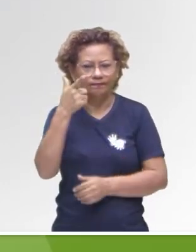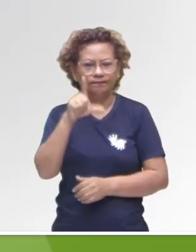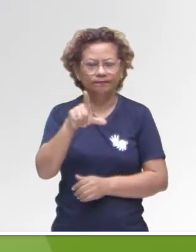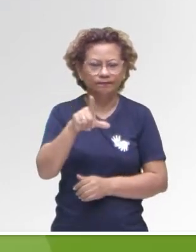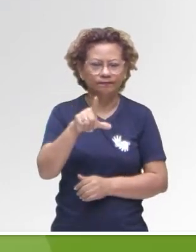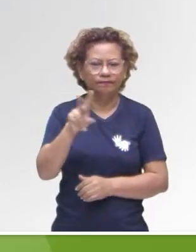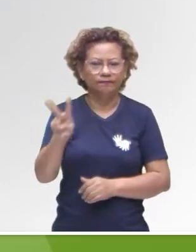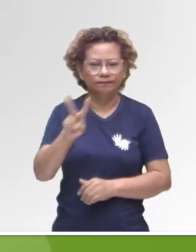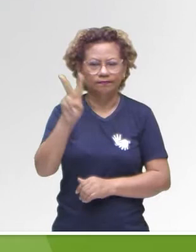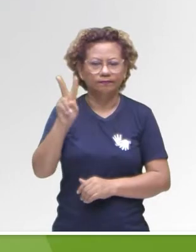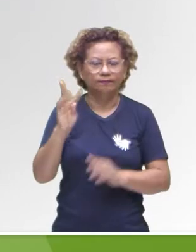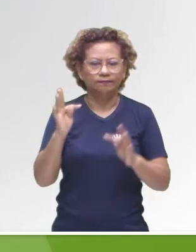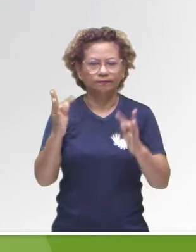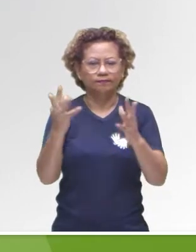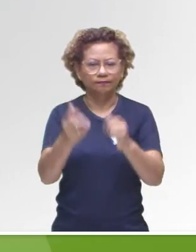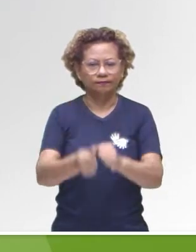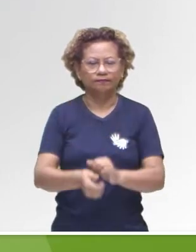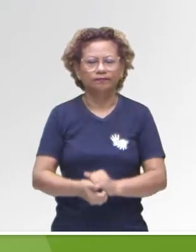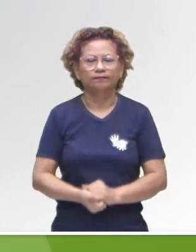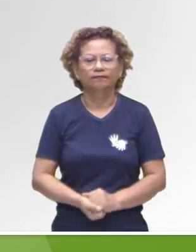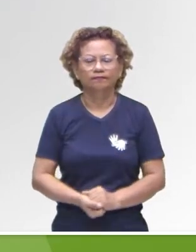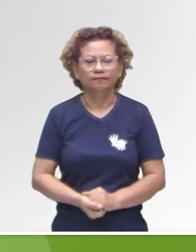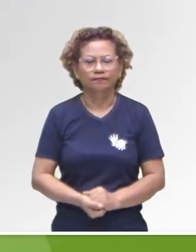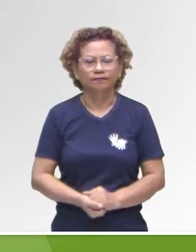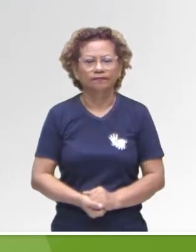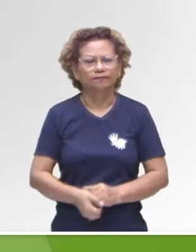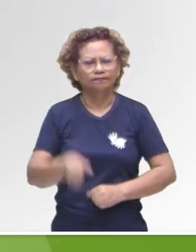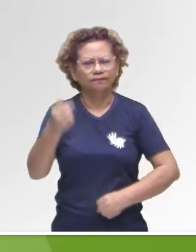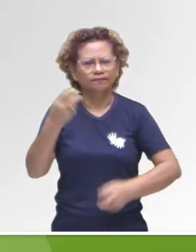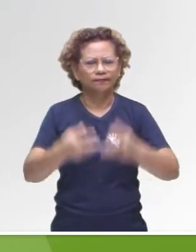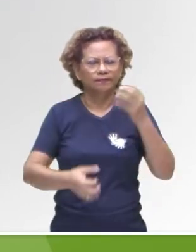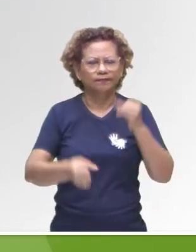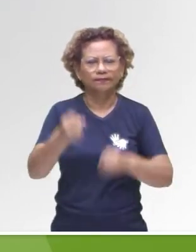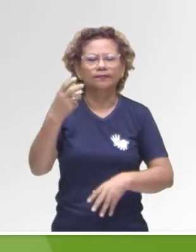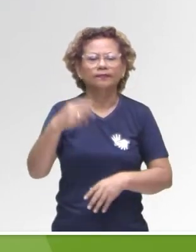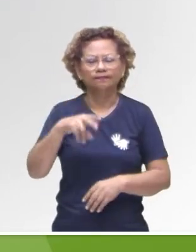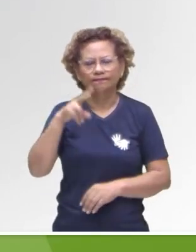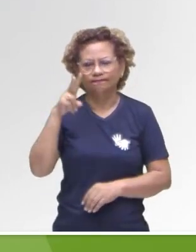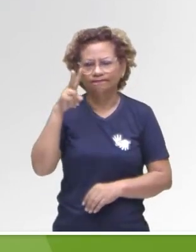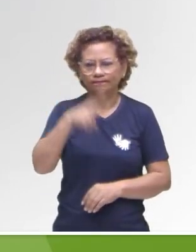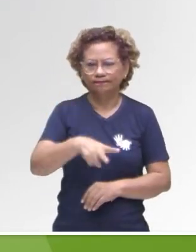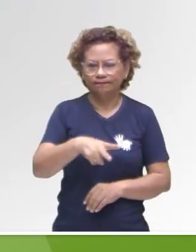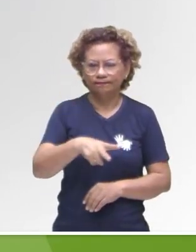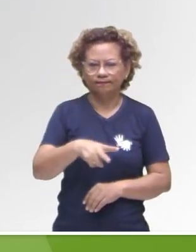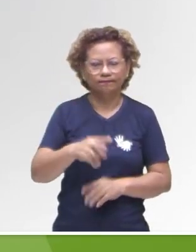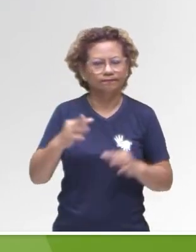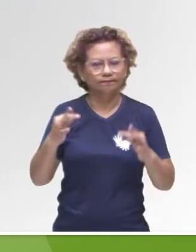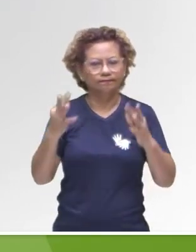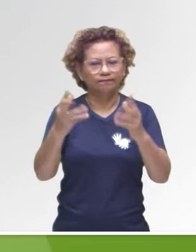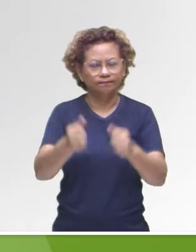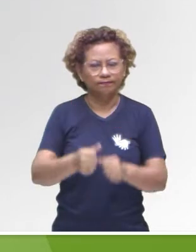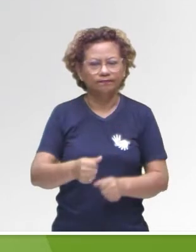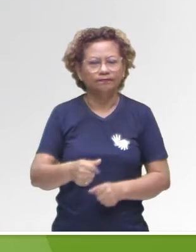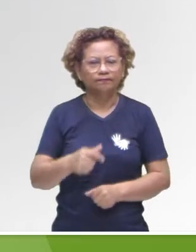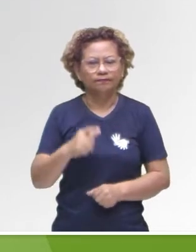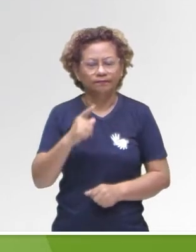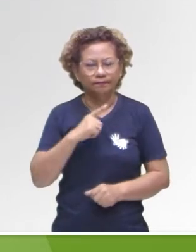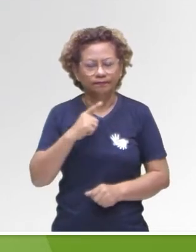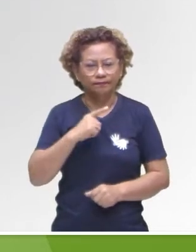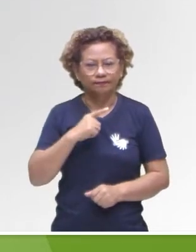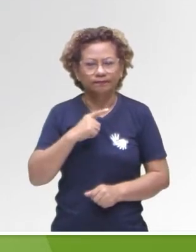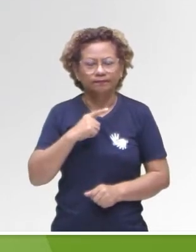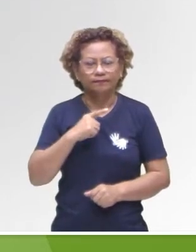total. Falamos também da diferença de potencial, e aí nós temos na imagem um campo elétrico gerado por